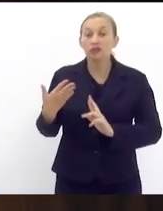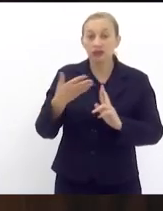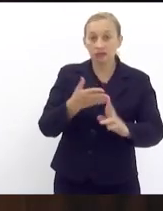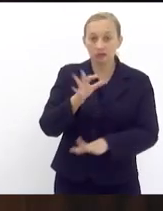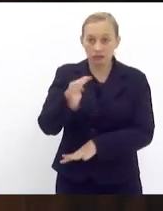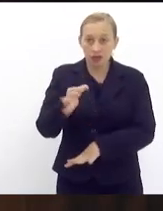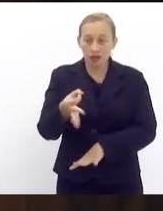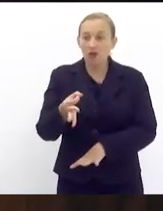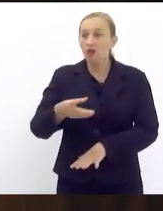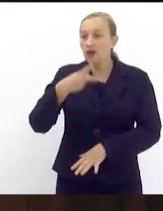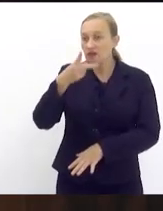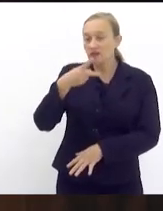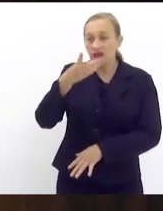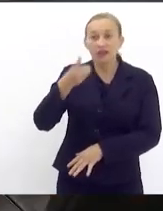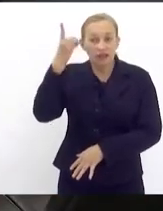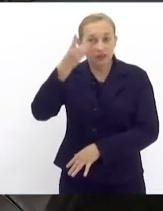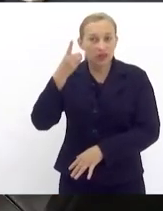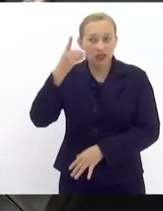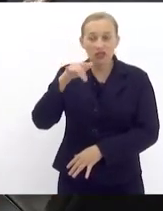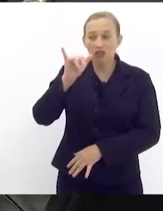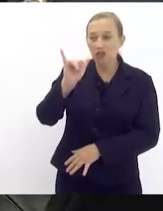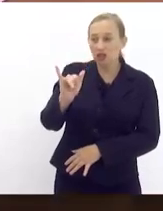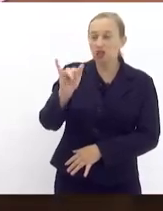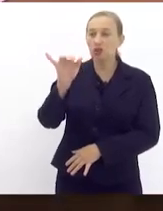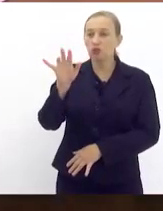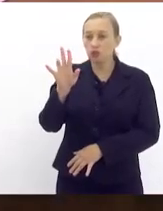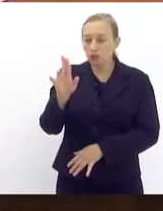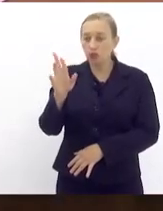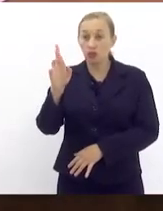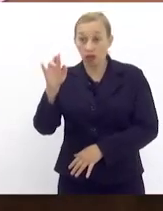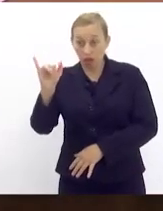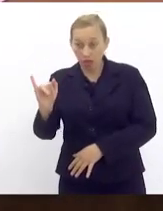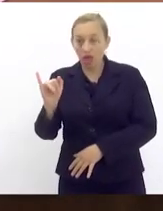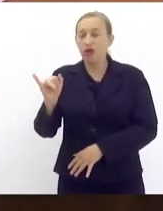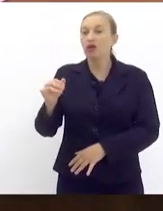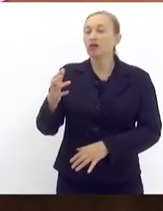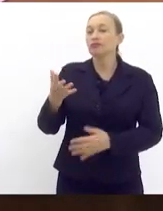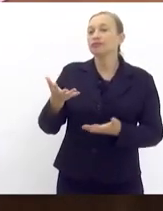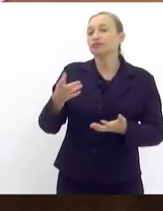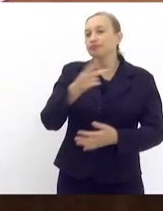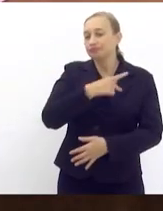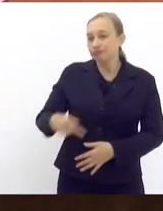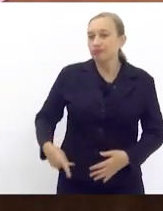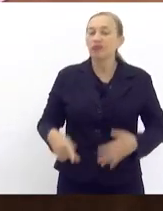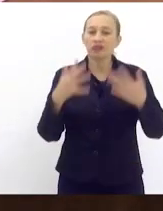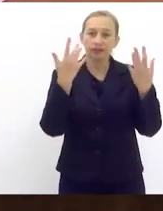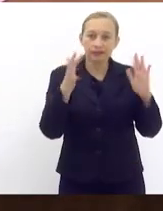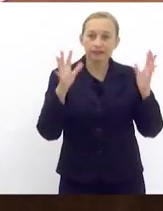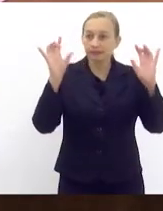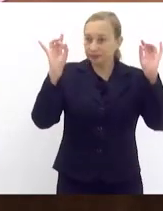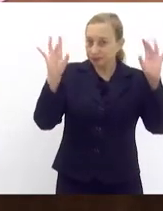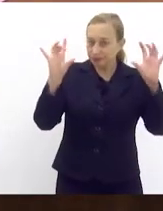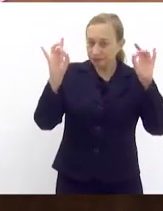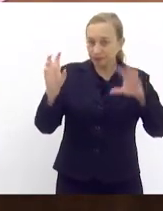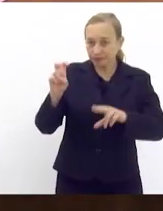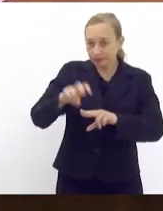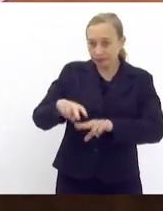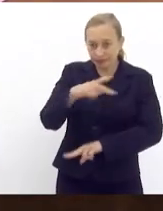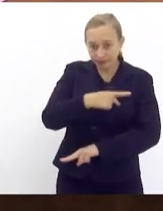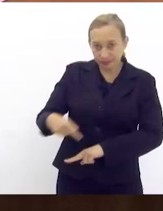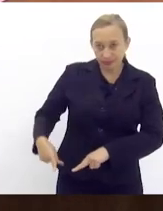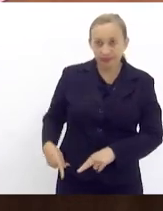com a palavra Deputado Yuri Moura senhora presidenta só queria também fazer uma saudação especial pela sua presença